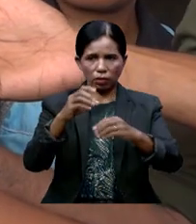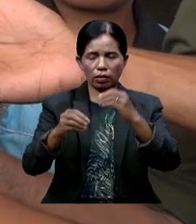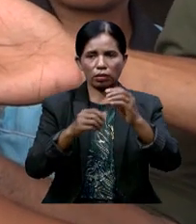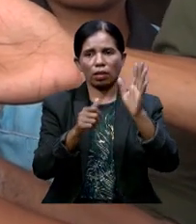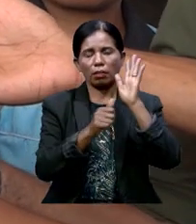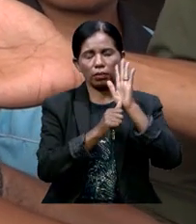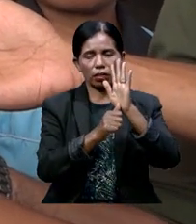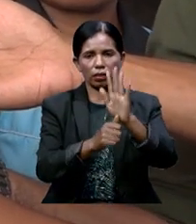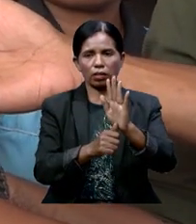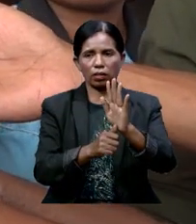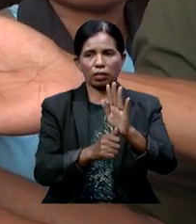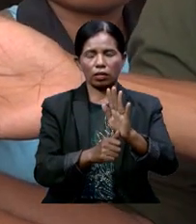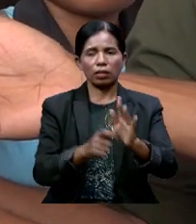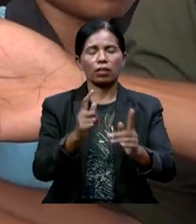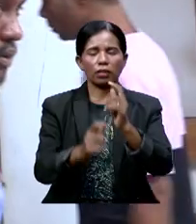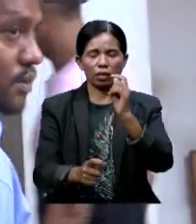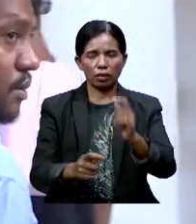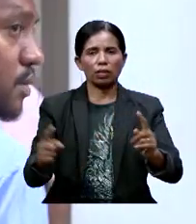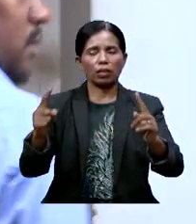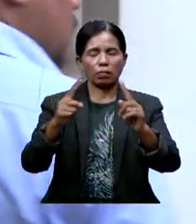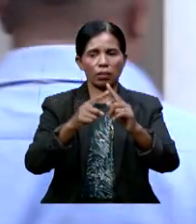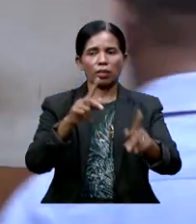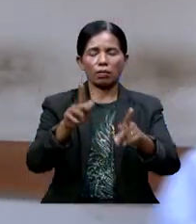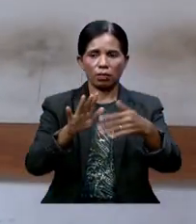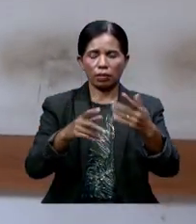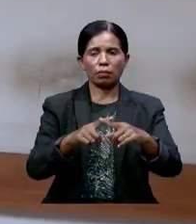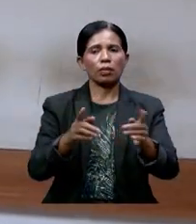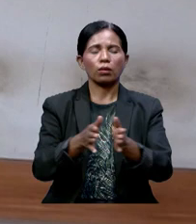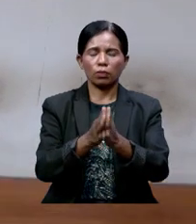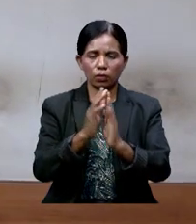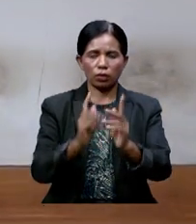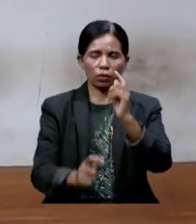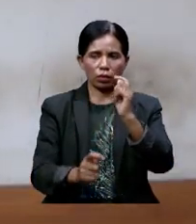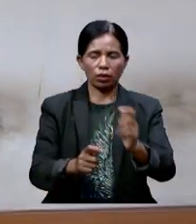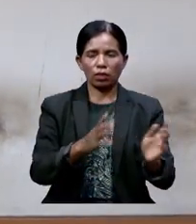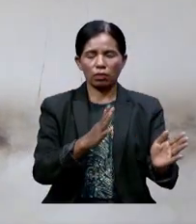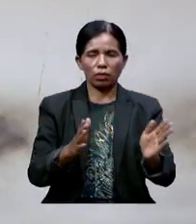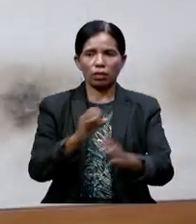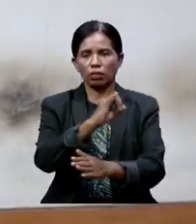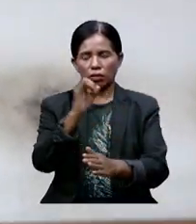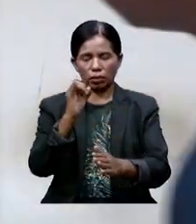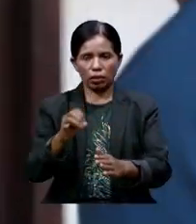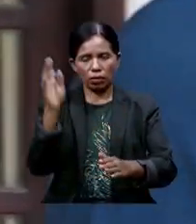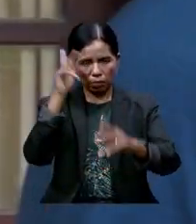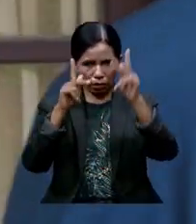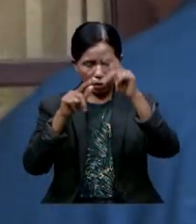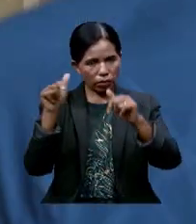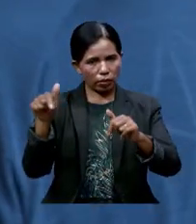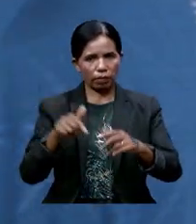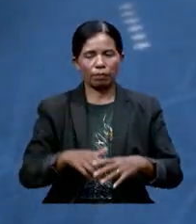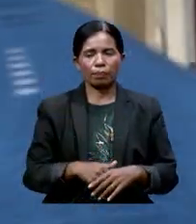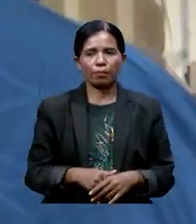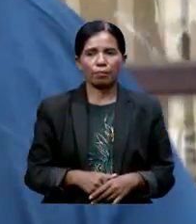apresentação periódica, nebe tribunal aplica ba nie cliente, mai be husu tribunal atu halo proseso investigação ba caso ne.